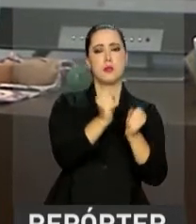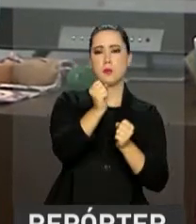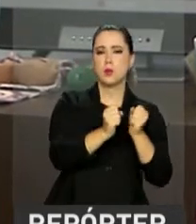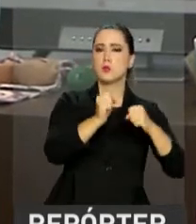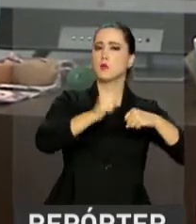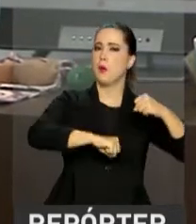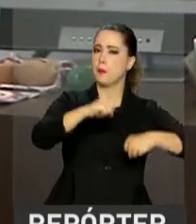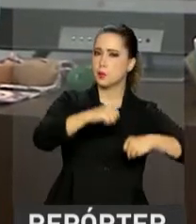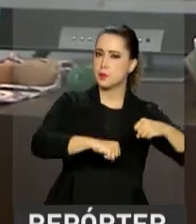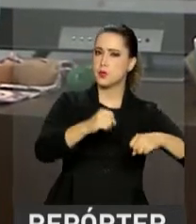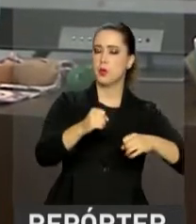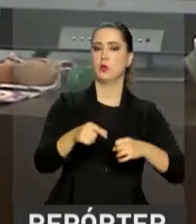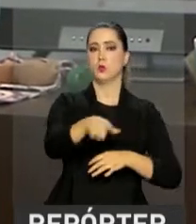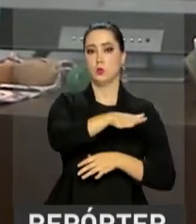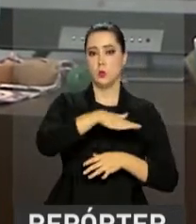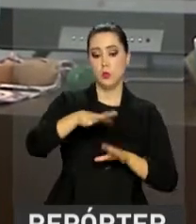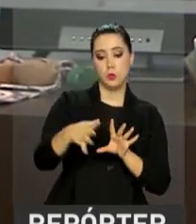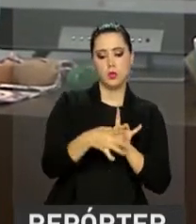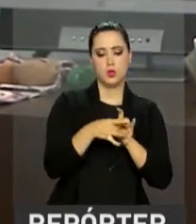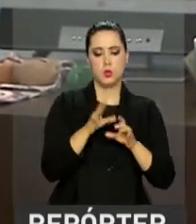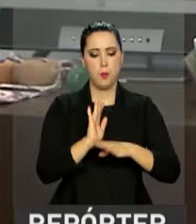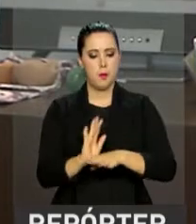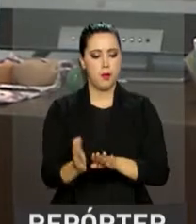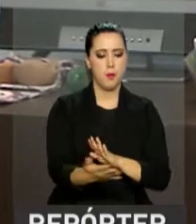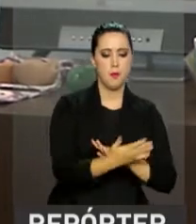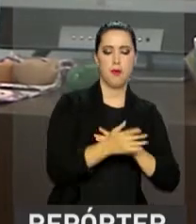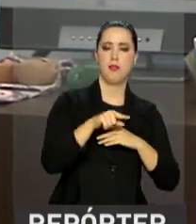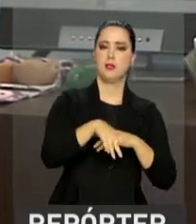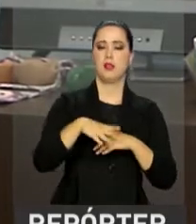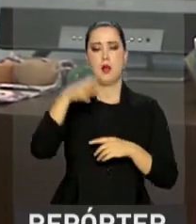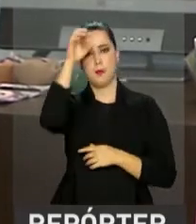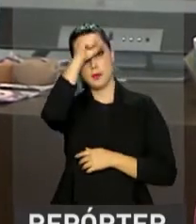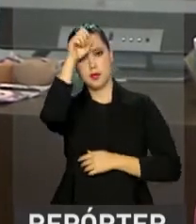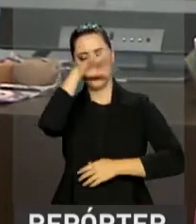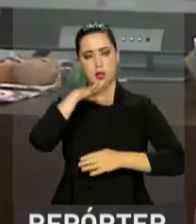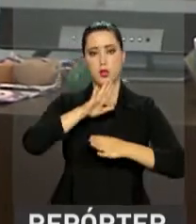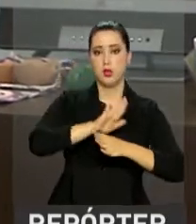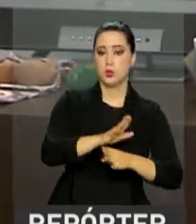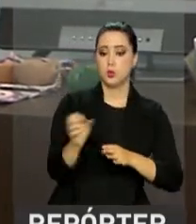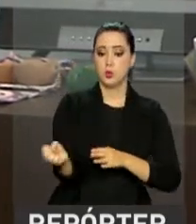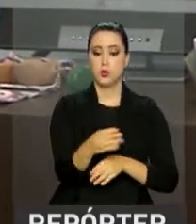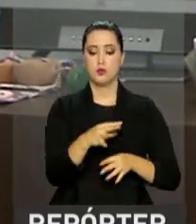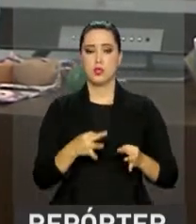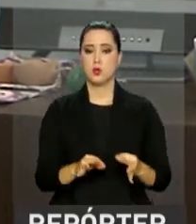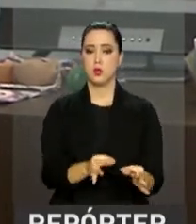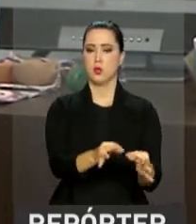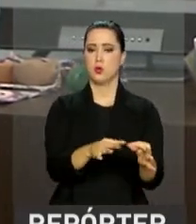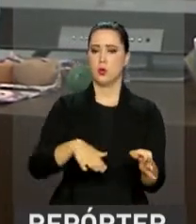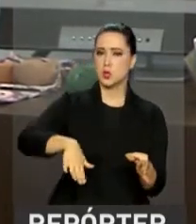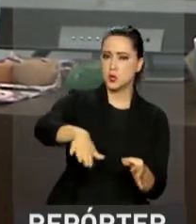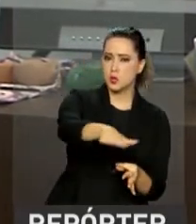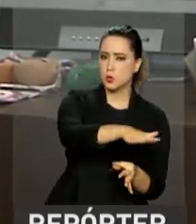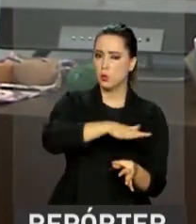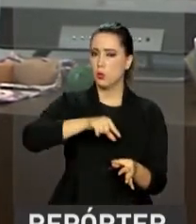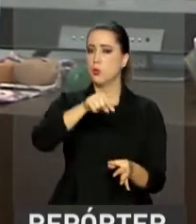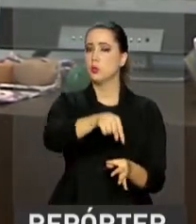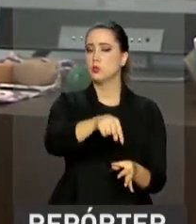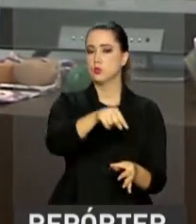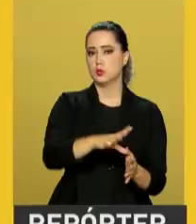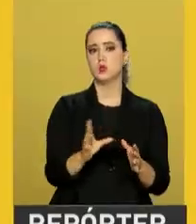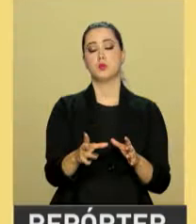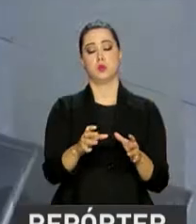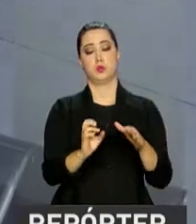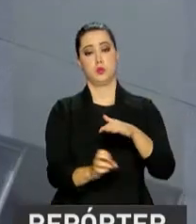uma articulação e um vínculo de cooperação aprendizagem em inovação é entre as empresas instituições públicas e privadas